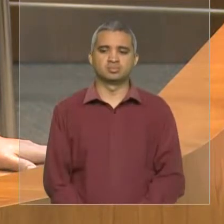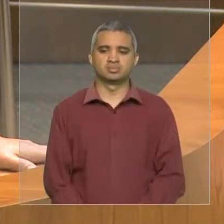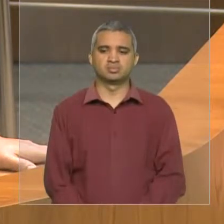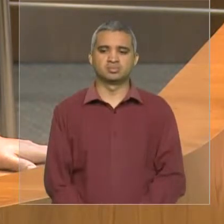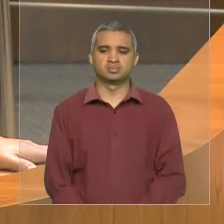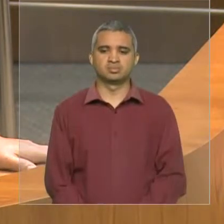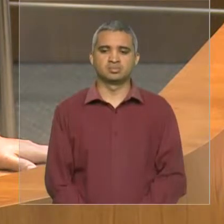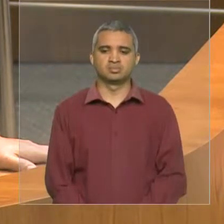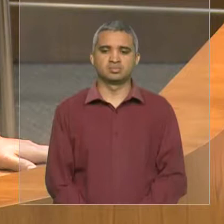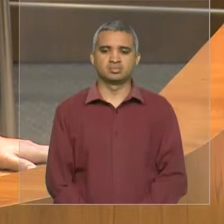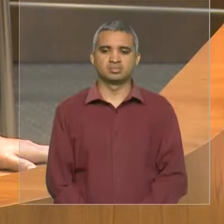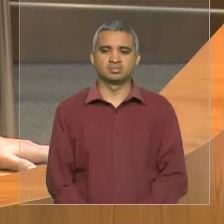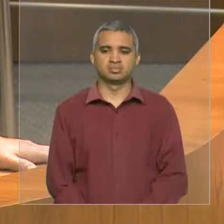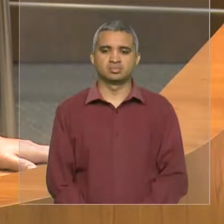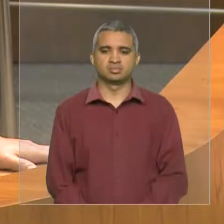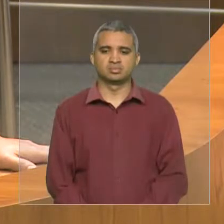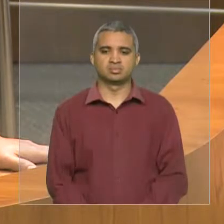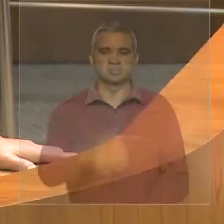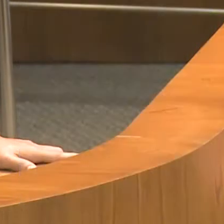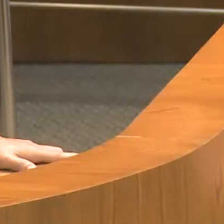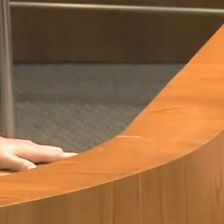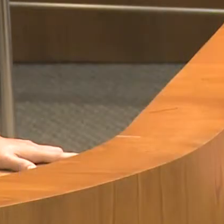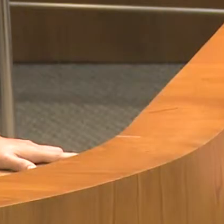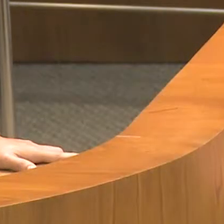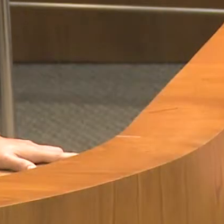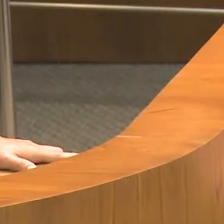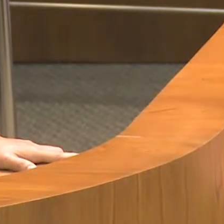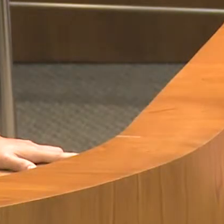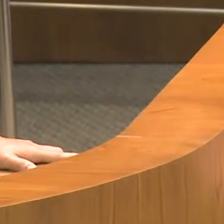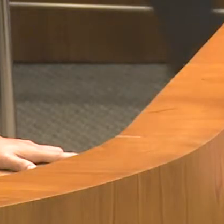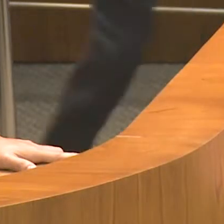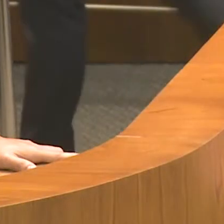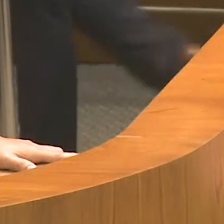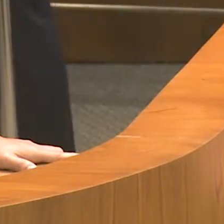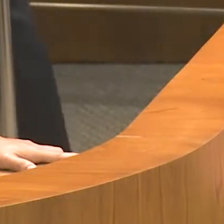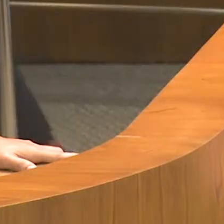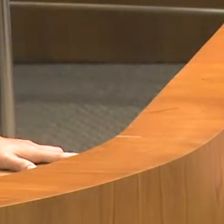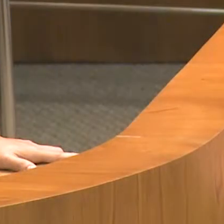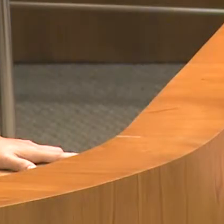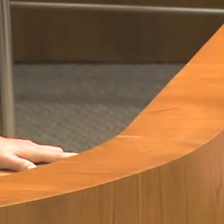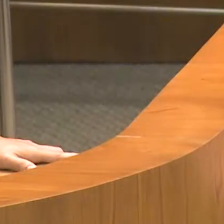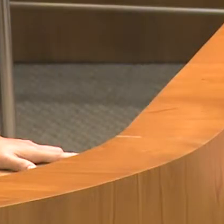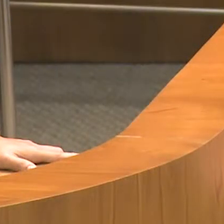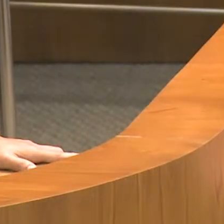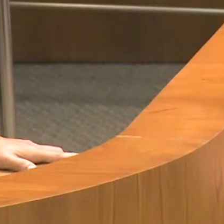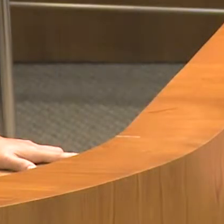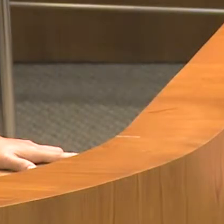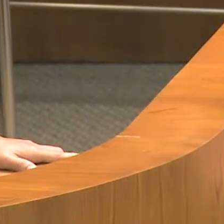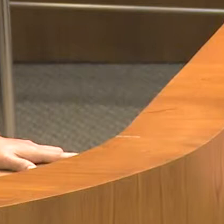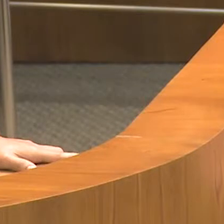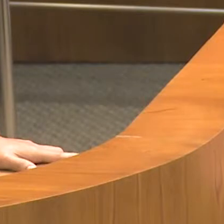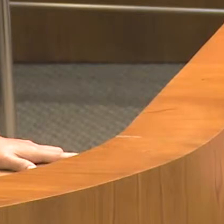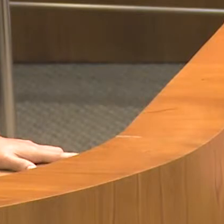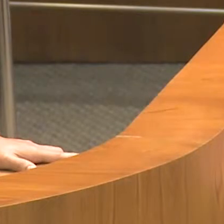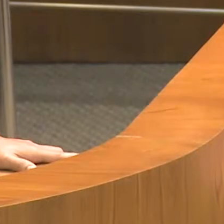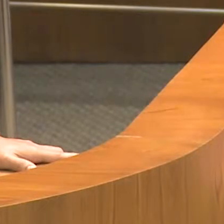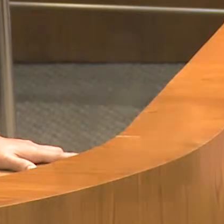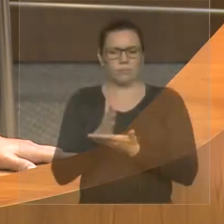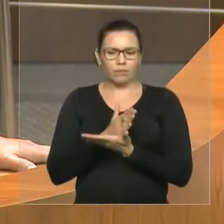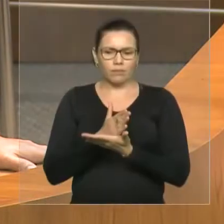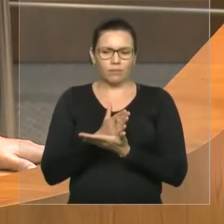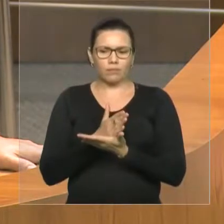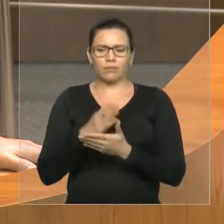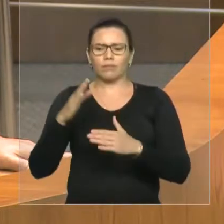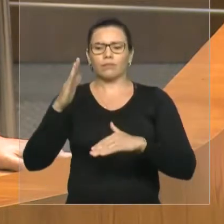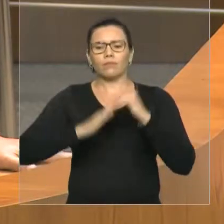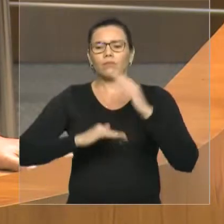recebido mensagens de alguns taxistas que, às vezes, não têm nem como